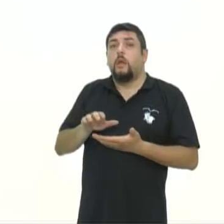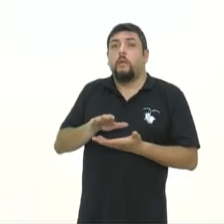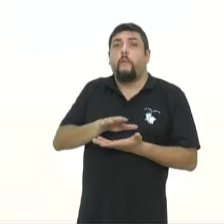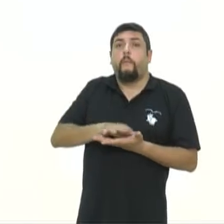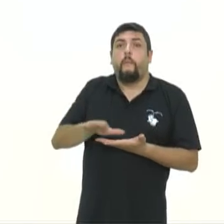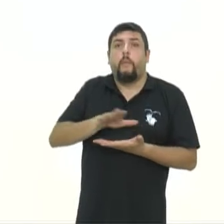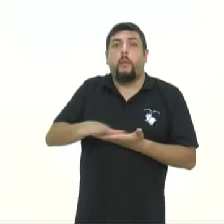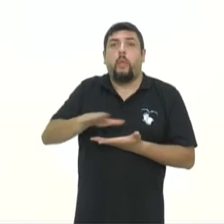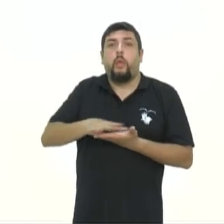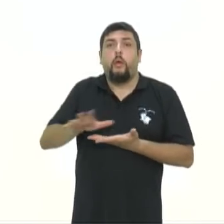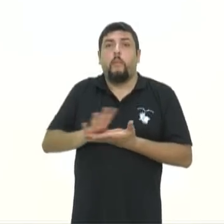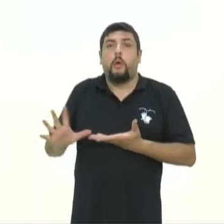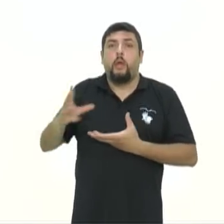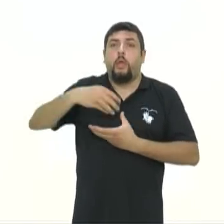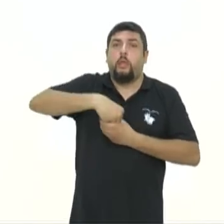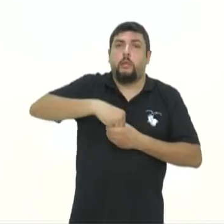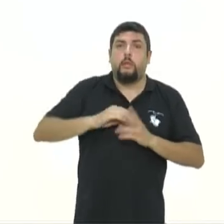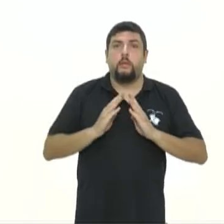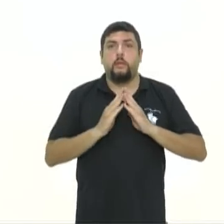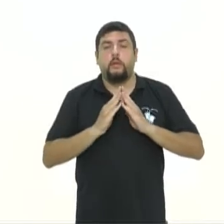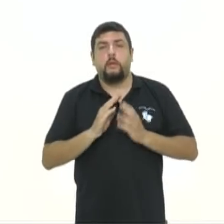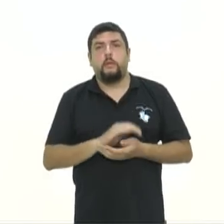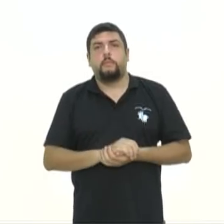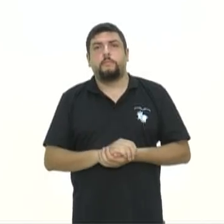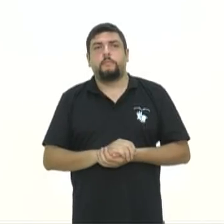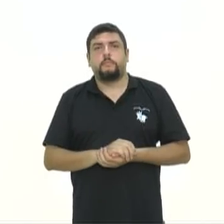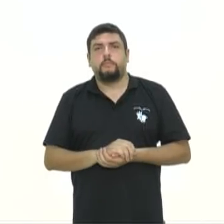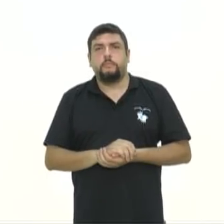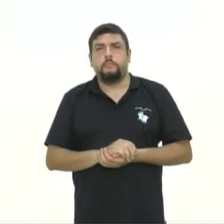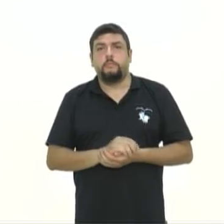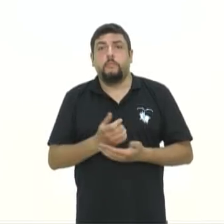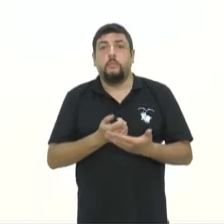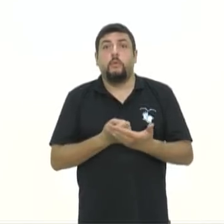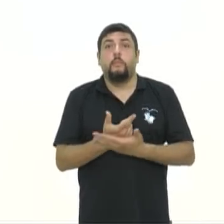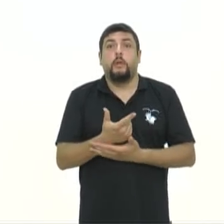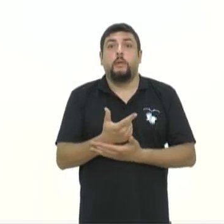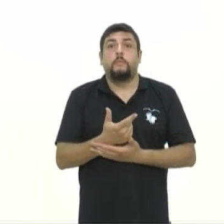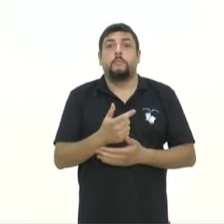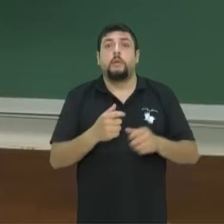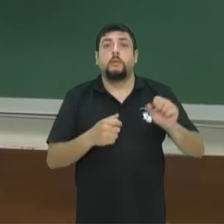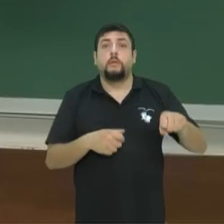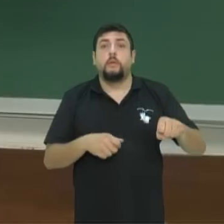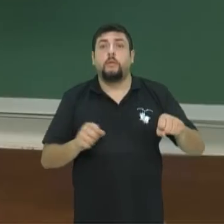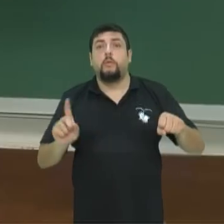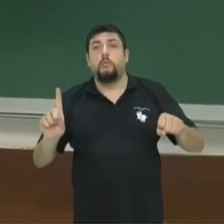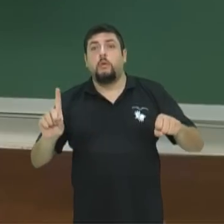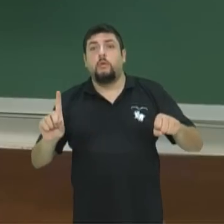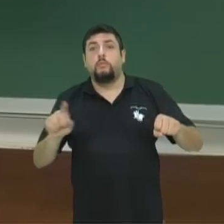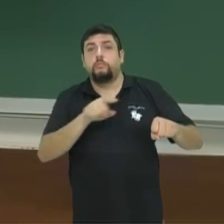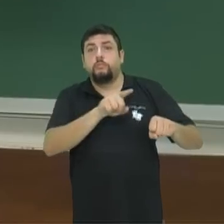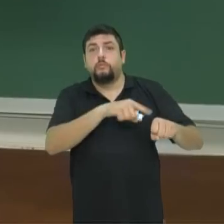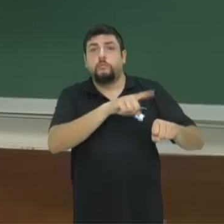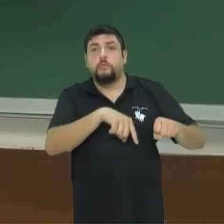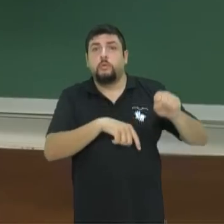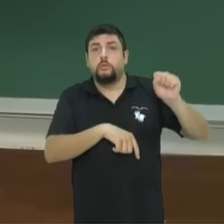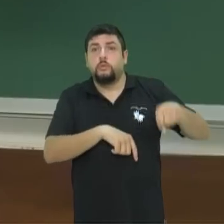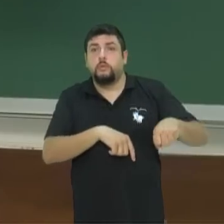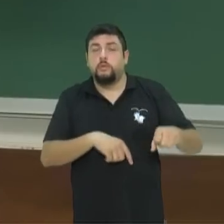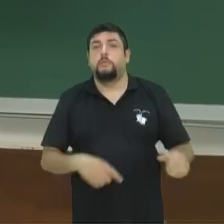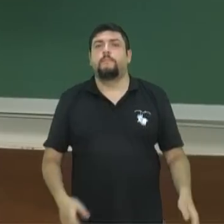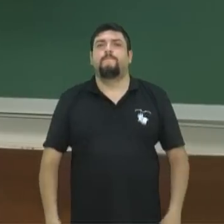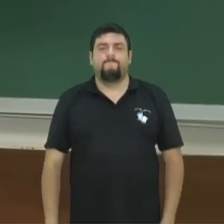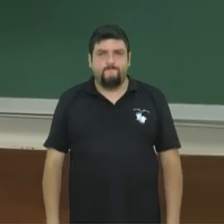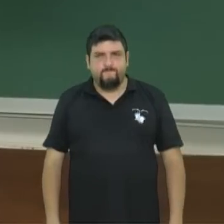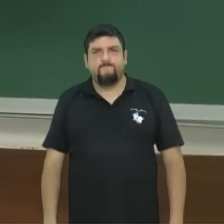de casa. Comprar, sim ou não? E o X está assinalado no sim. Né? Então observe que tanto